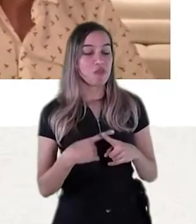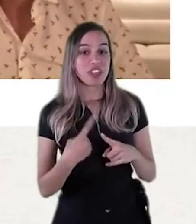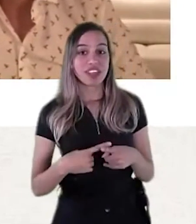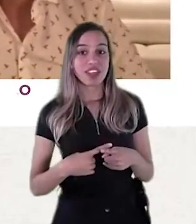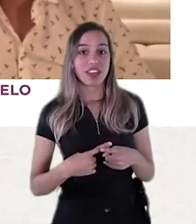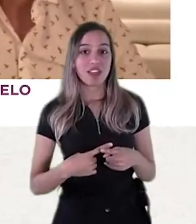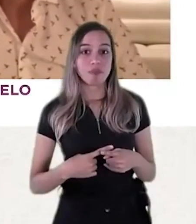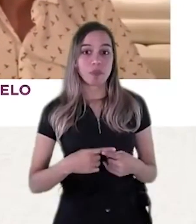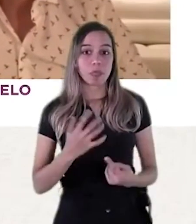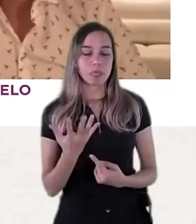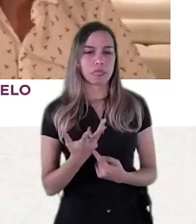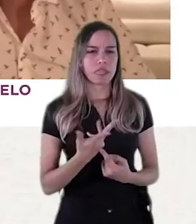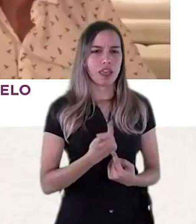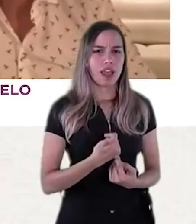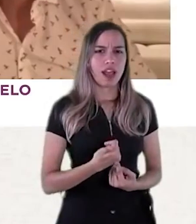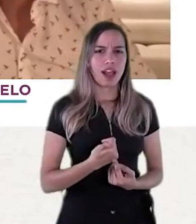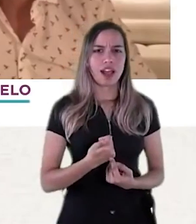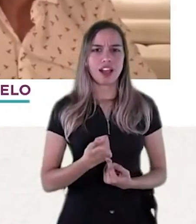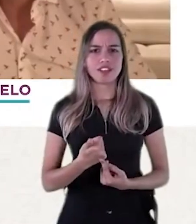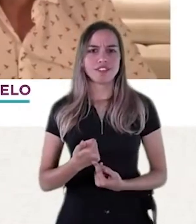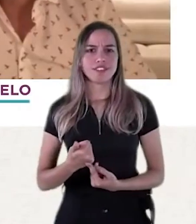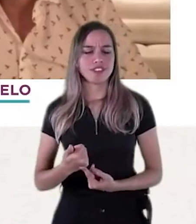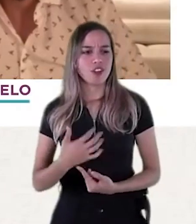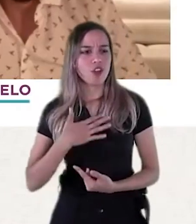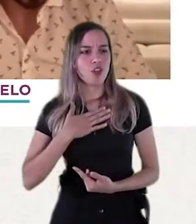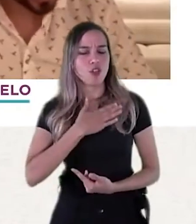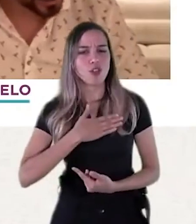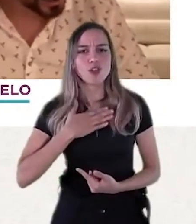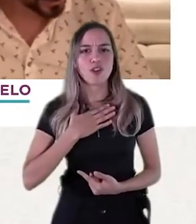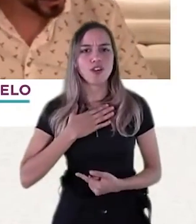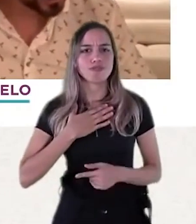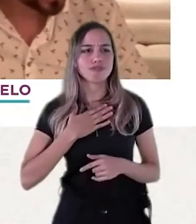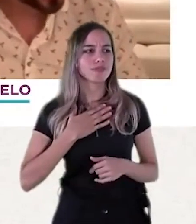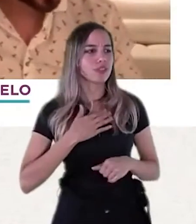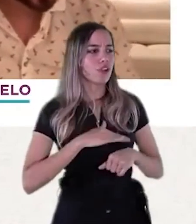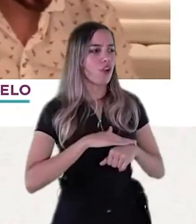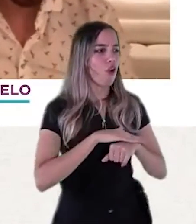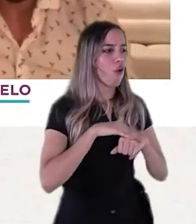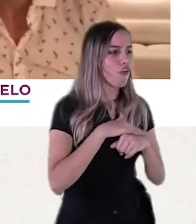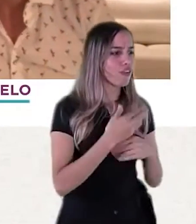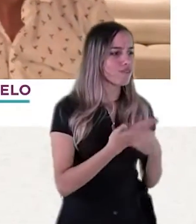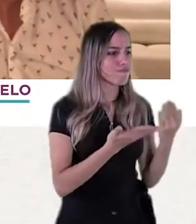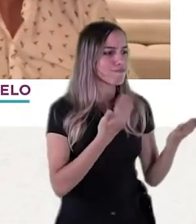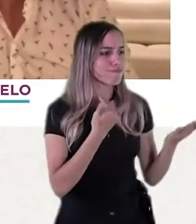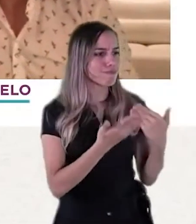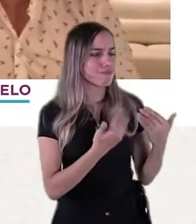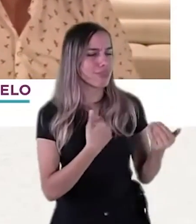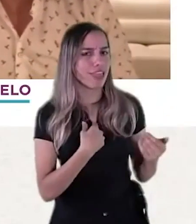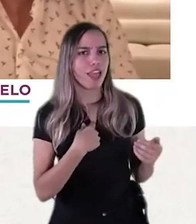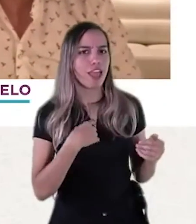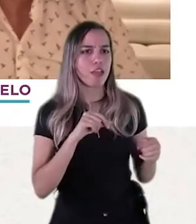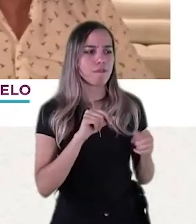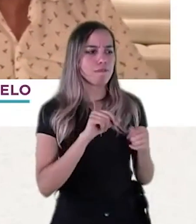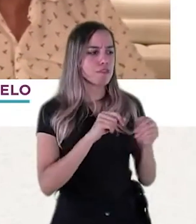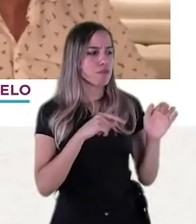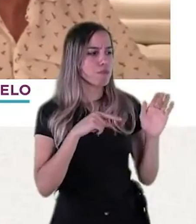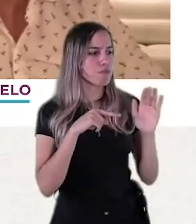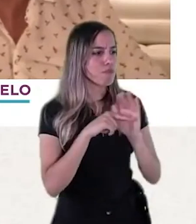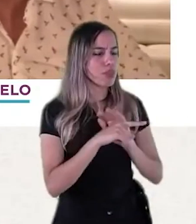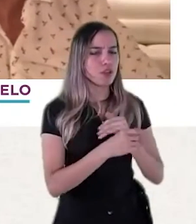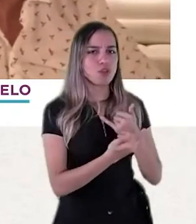de conversar muito com o padre. Então a gente conversando, numa das conversas a gente fez essa brincadeira de arte. Vamos contar por